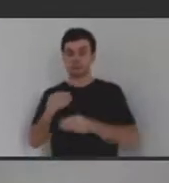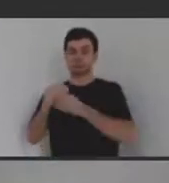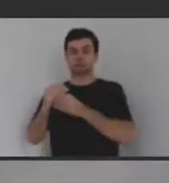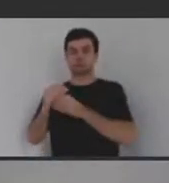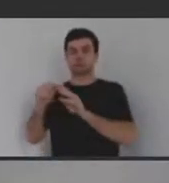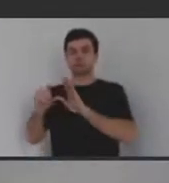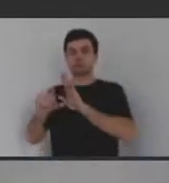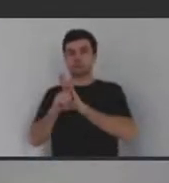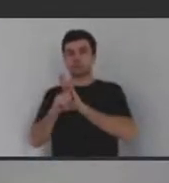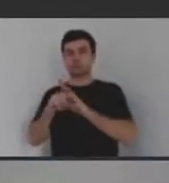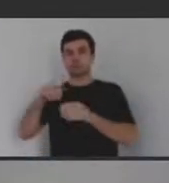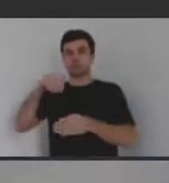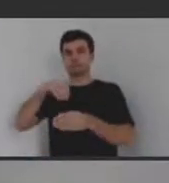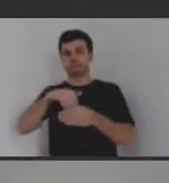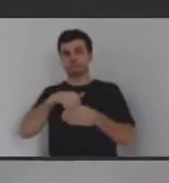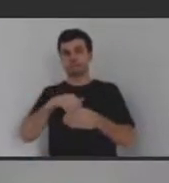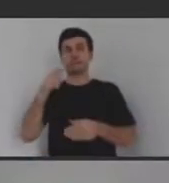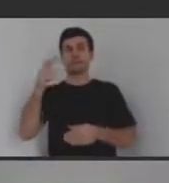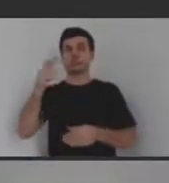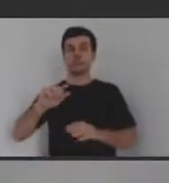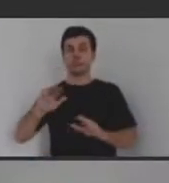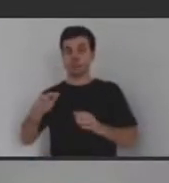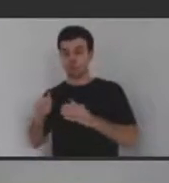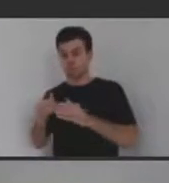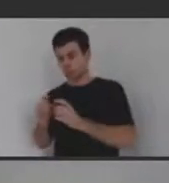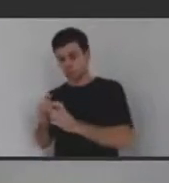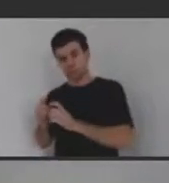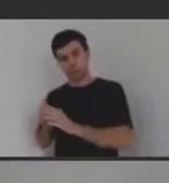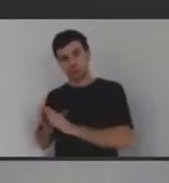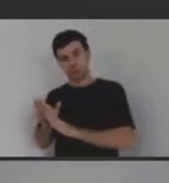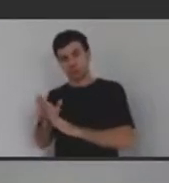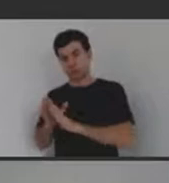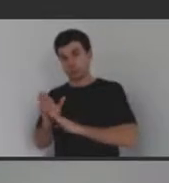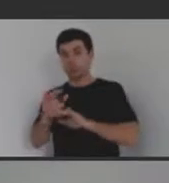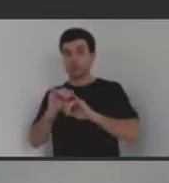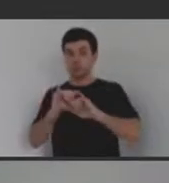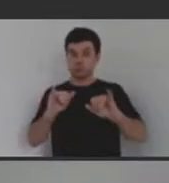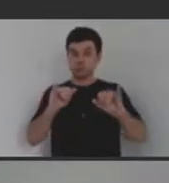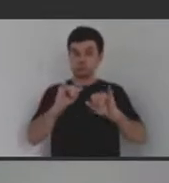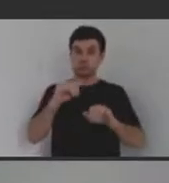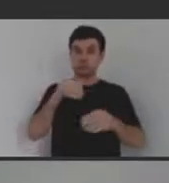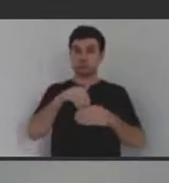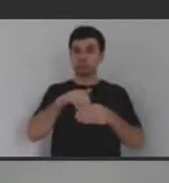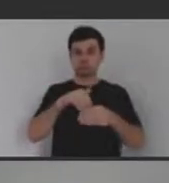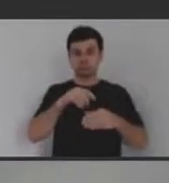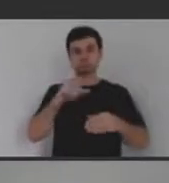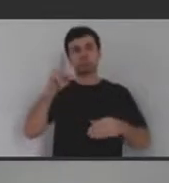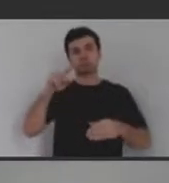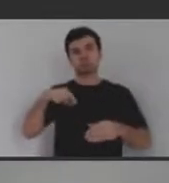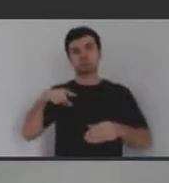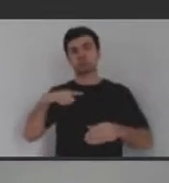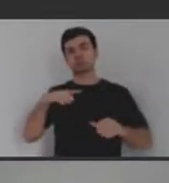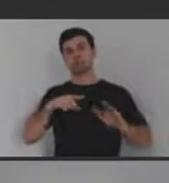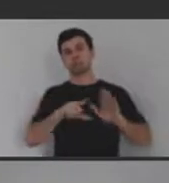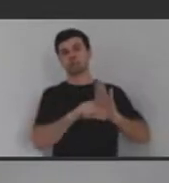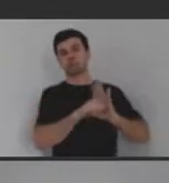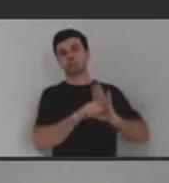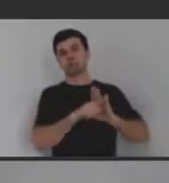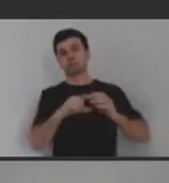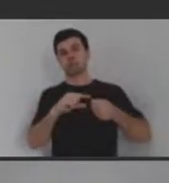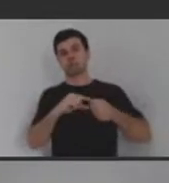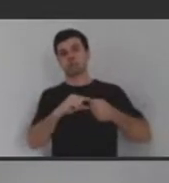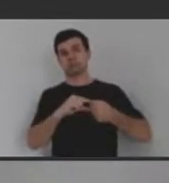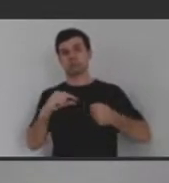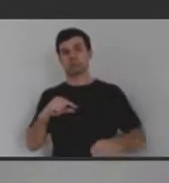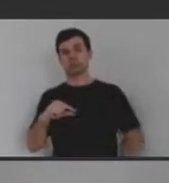inclusive quando ao conceito de propaganda eleitoral, aos prazos de vedação previstos na legislação eleitoral. Artigo 7º.